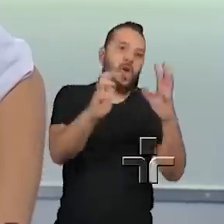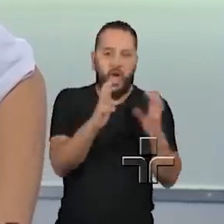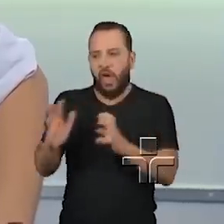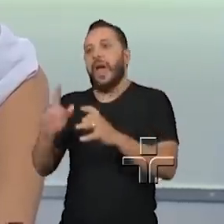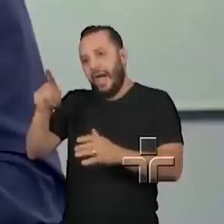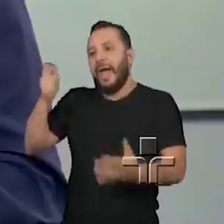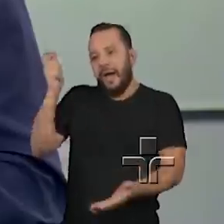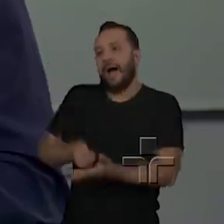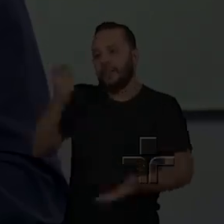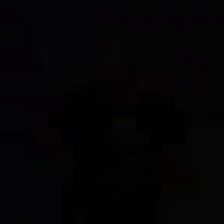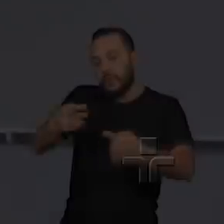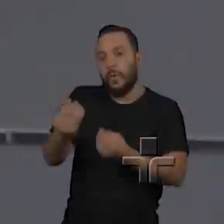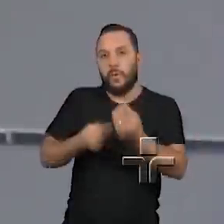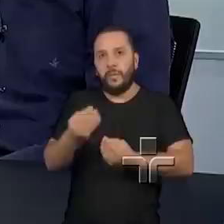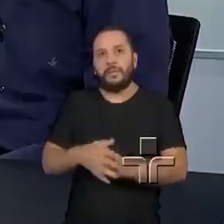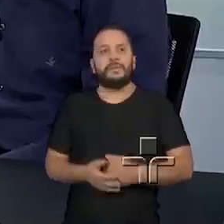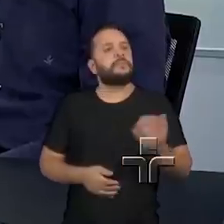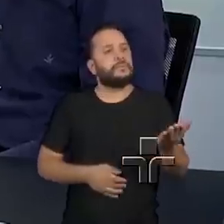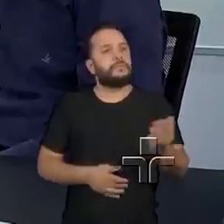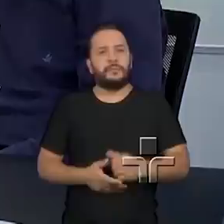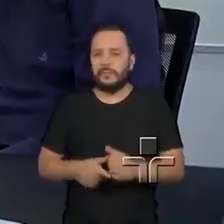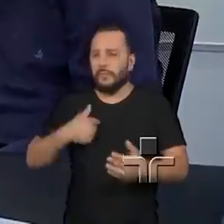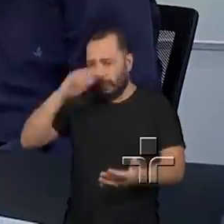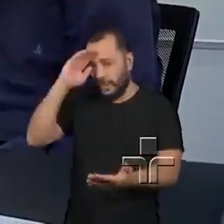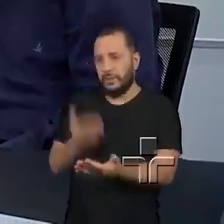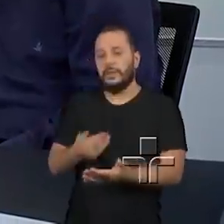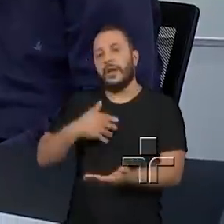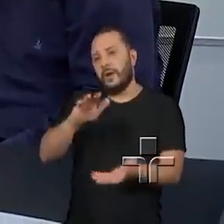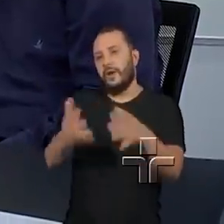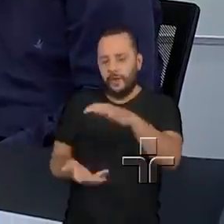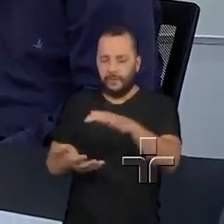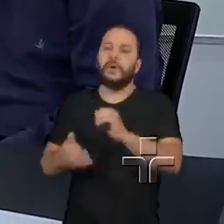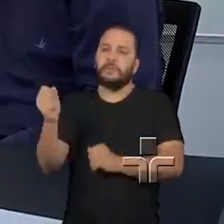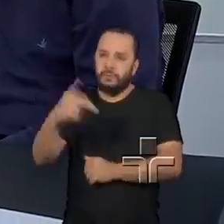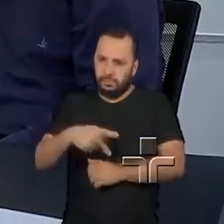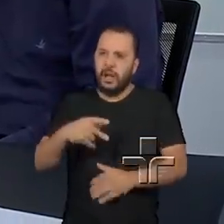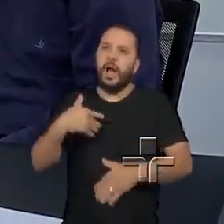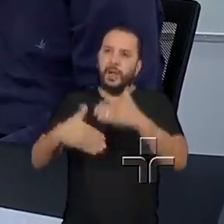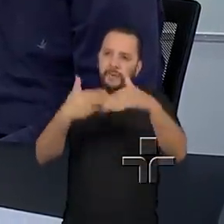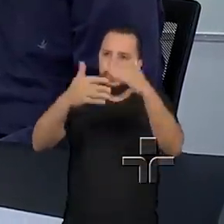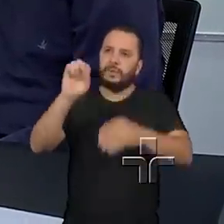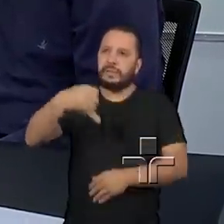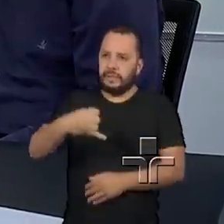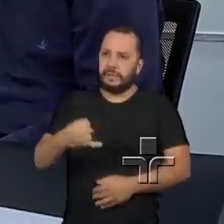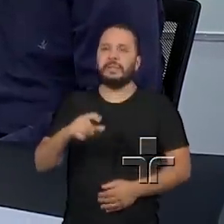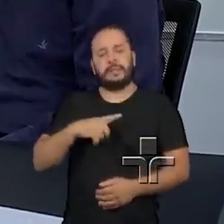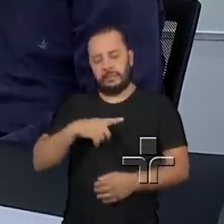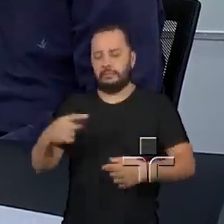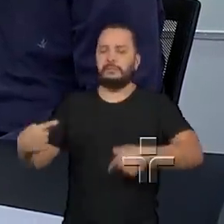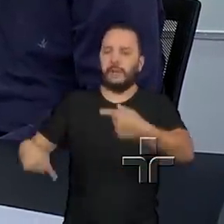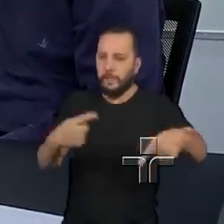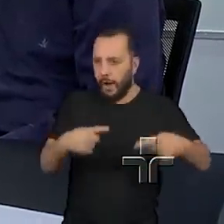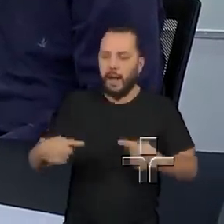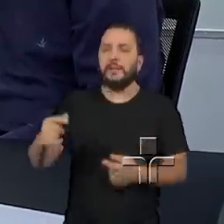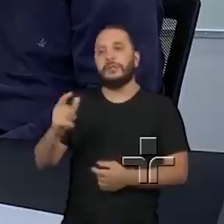não quer e nem é saudável para o debate público. Eu acredito que a reforma tributária deva avançar, sim, né, com as ressalvas que eu coloquei. Eu acho que vai ser um grande debate, né, a separação